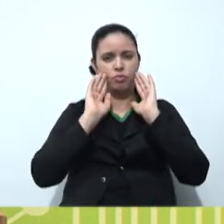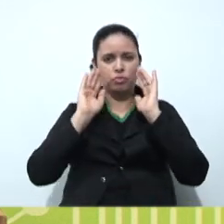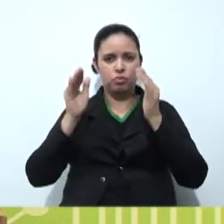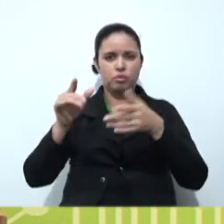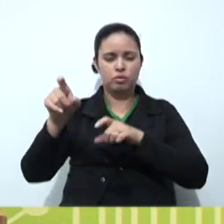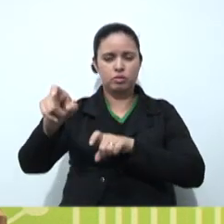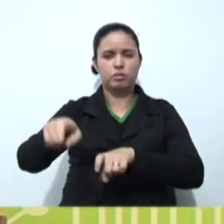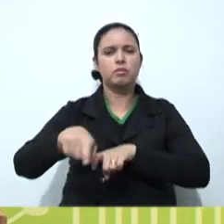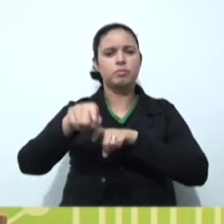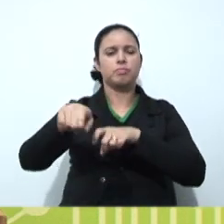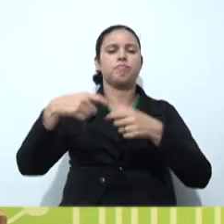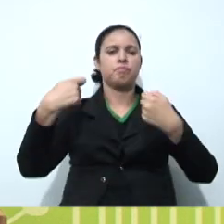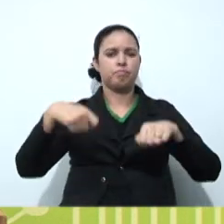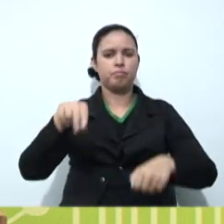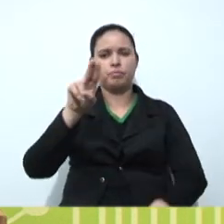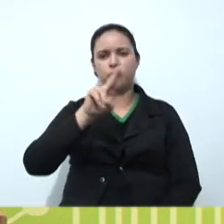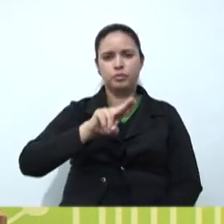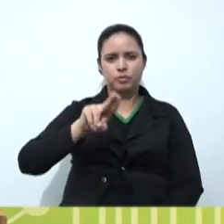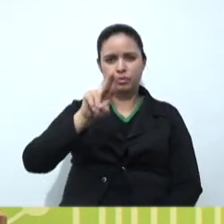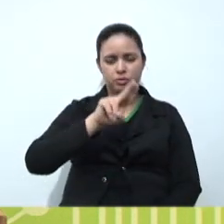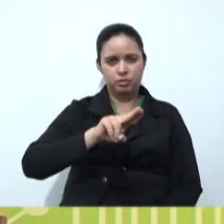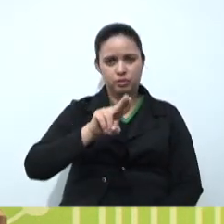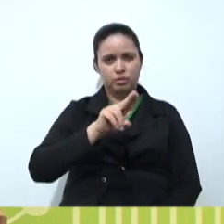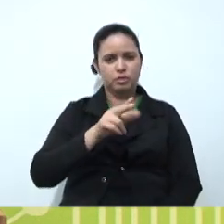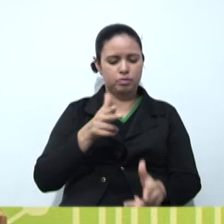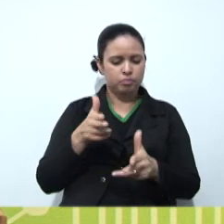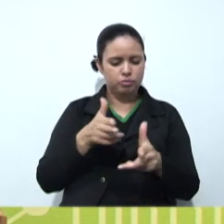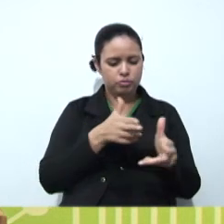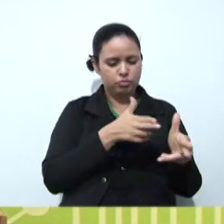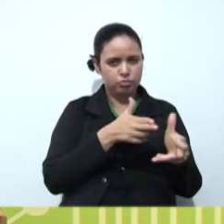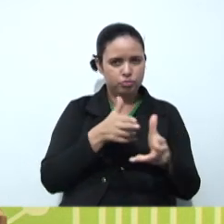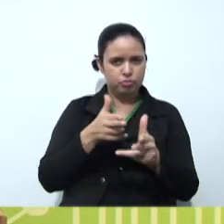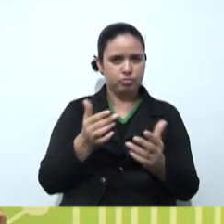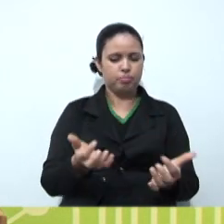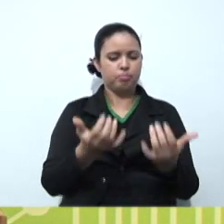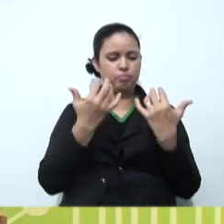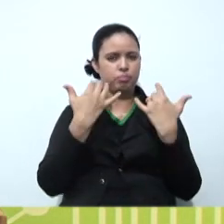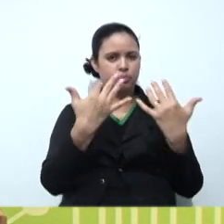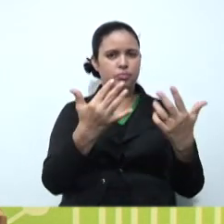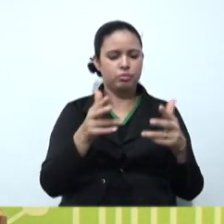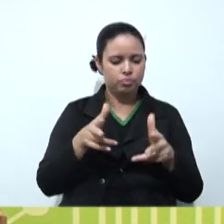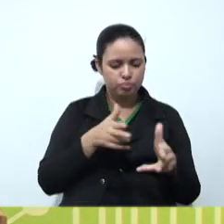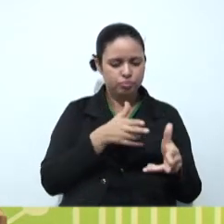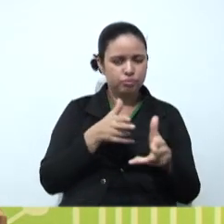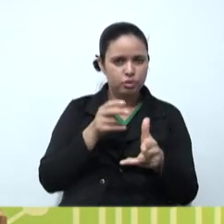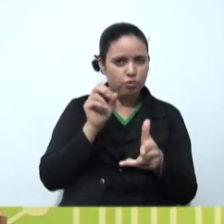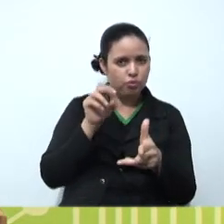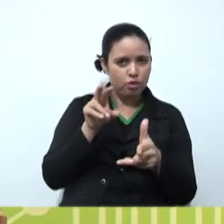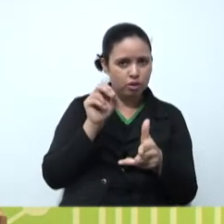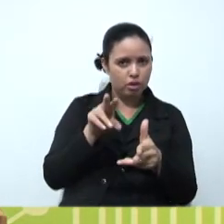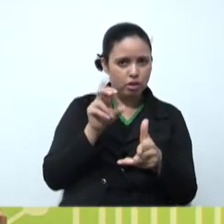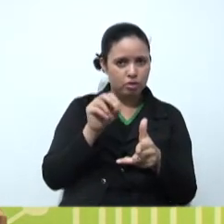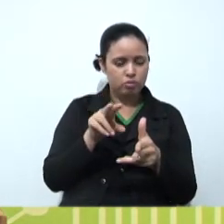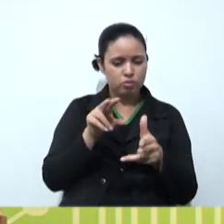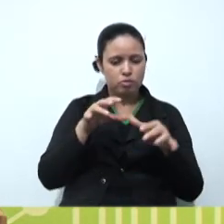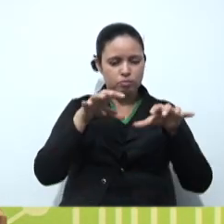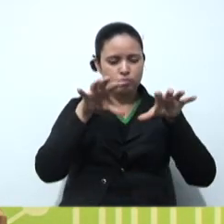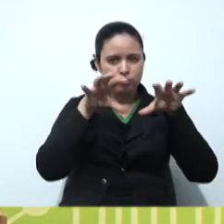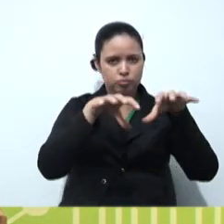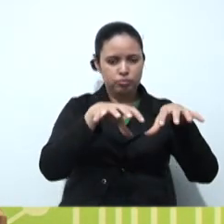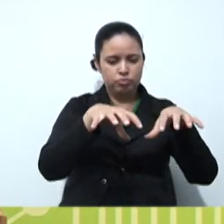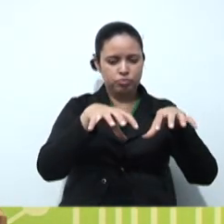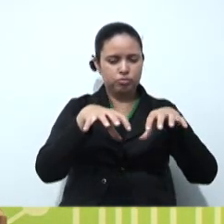certeza precisará utilizar agrotóxicos. Existe lei para isso. Todo agrotóxico, ele é comprado